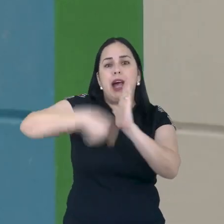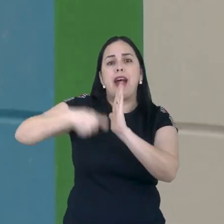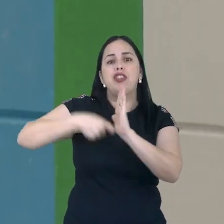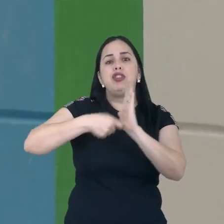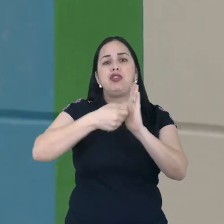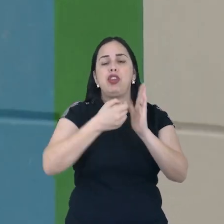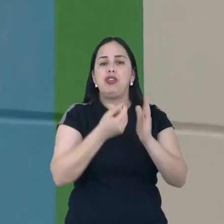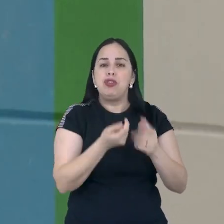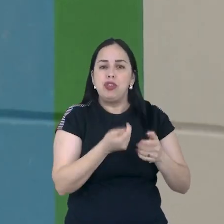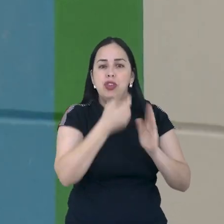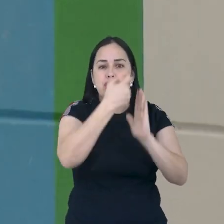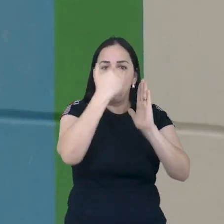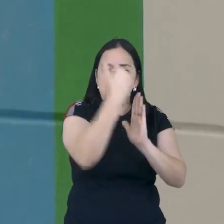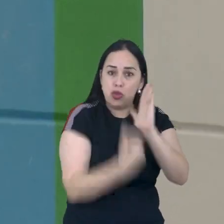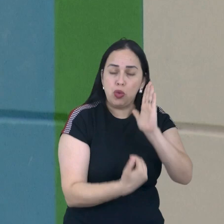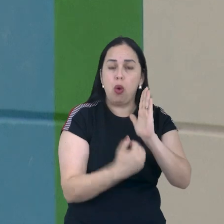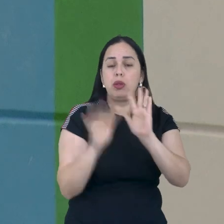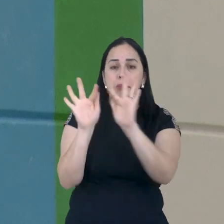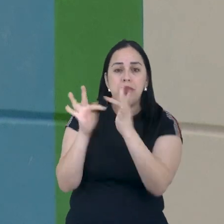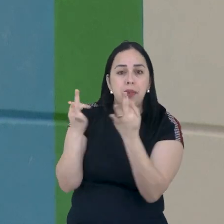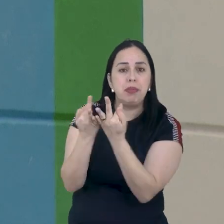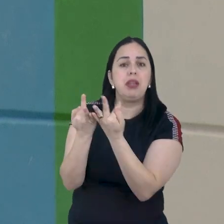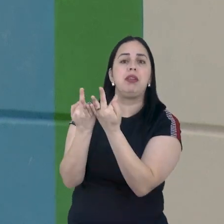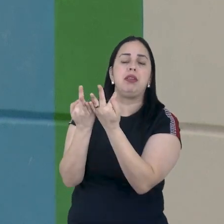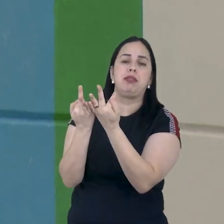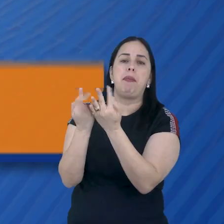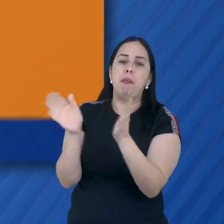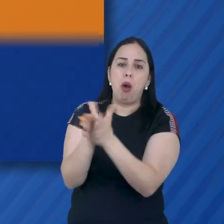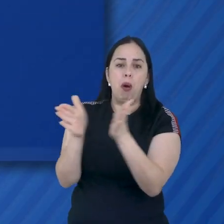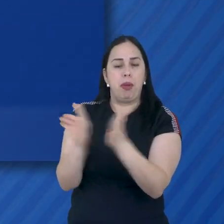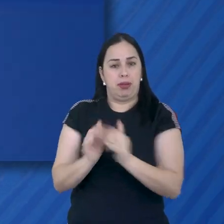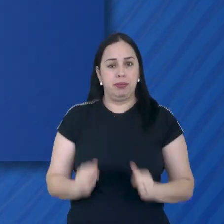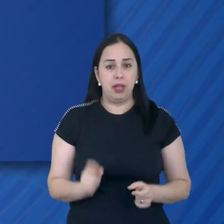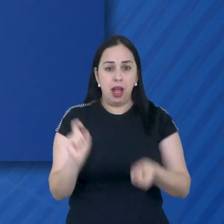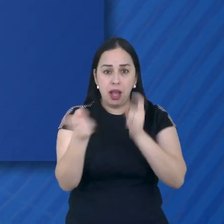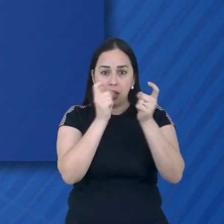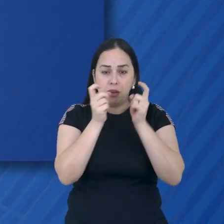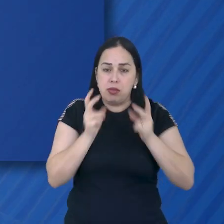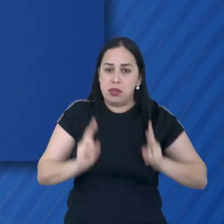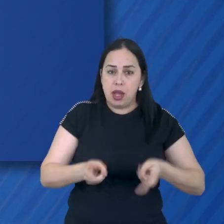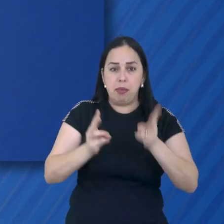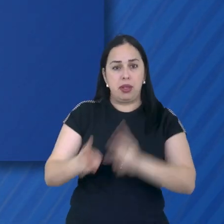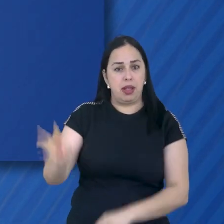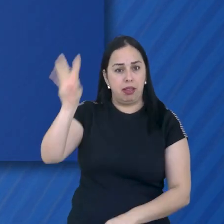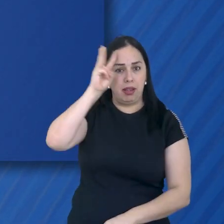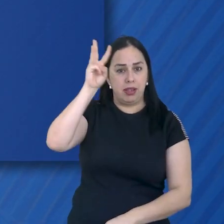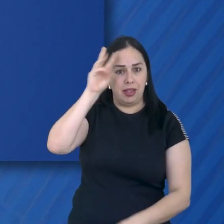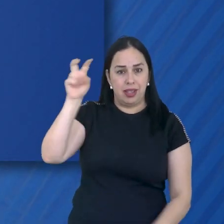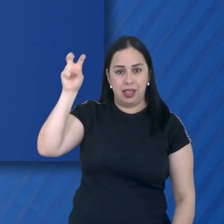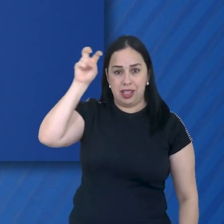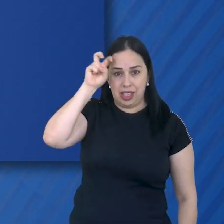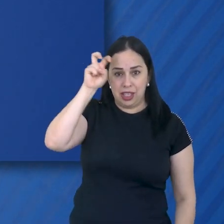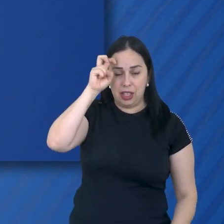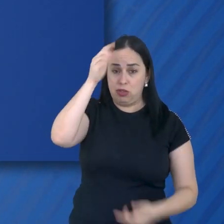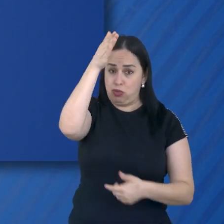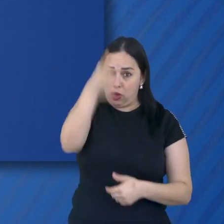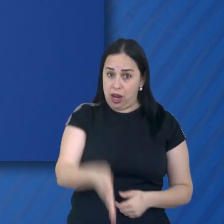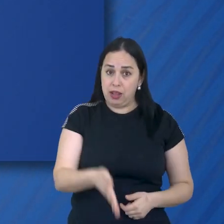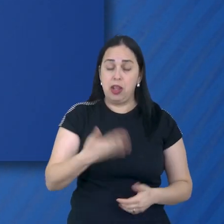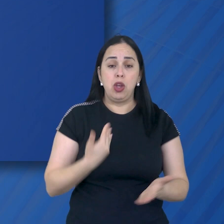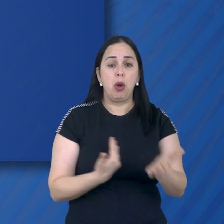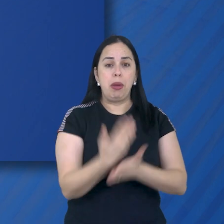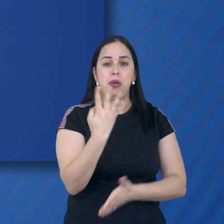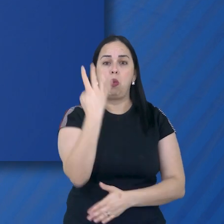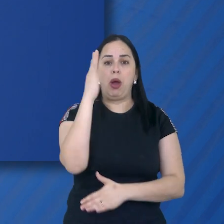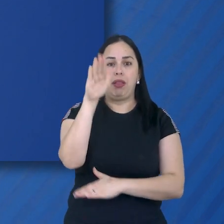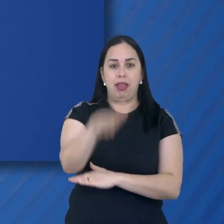dificultar a aquisição dos benefícios por famílias de baixa renda. As sessões de Câmara são realizadas todas as terças e quintas, a